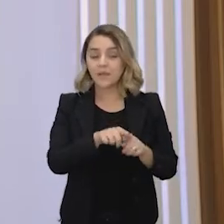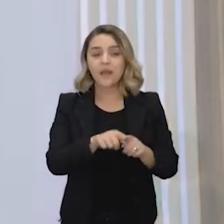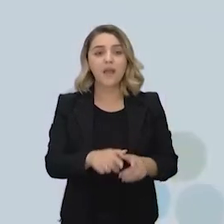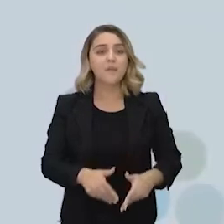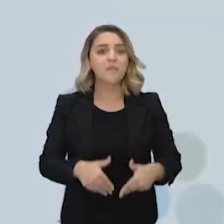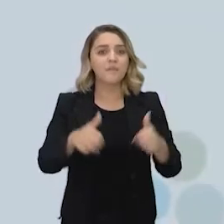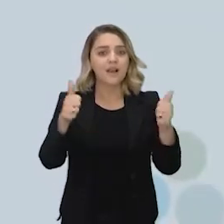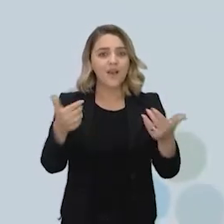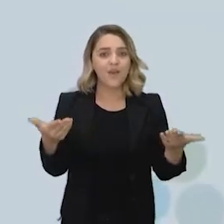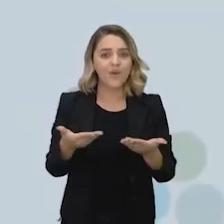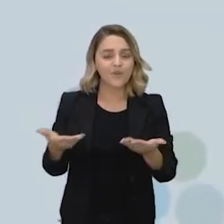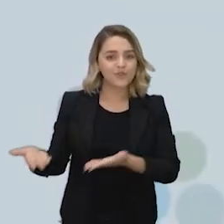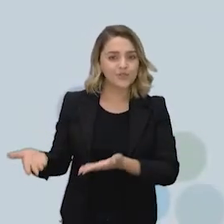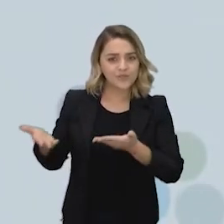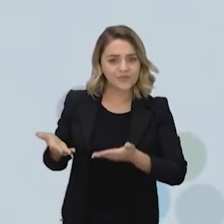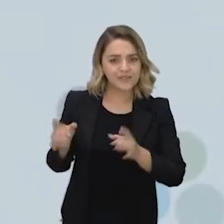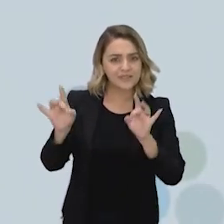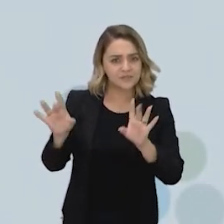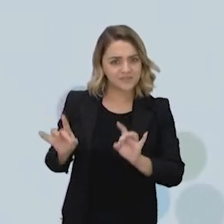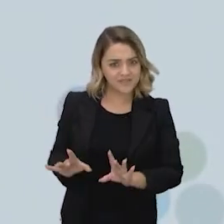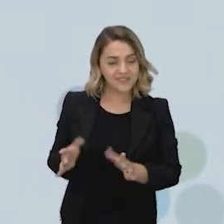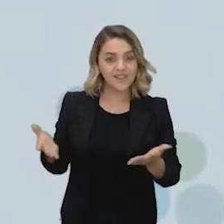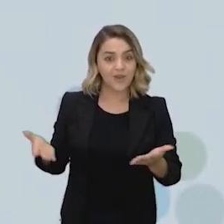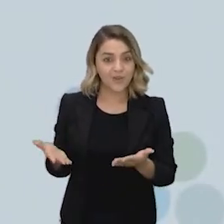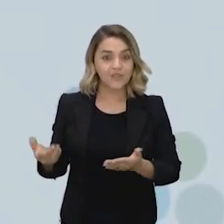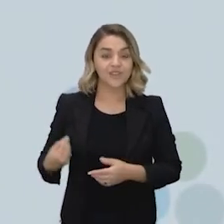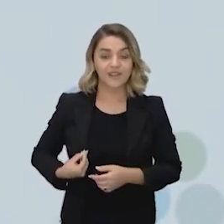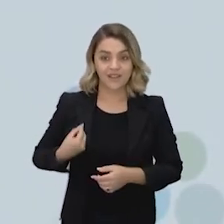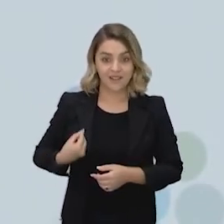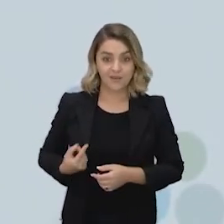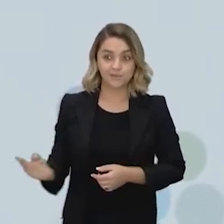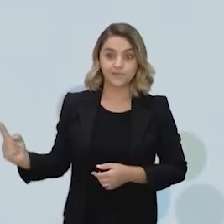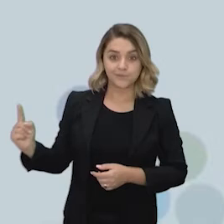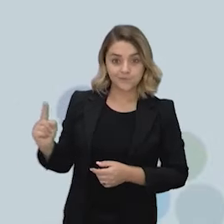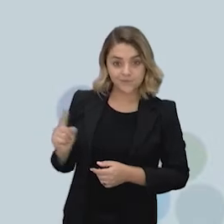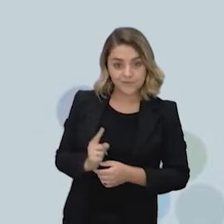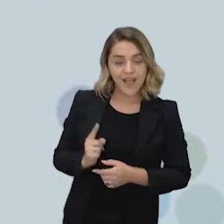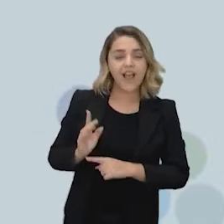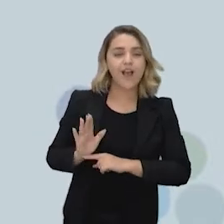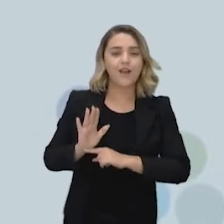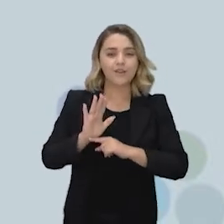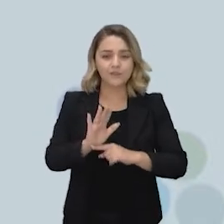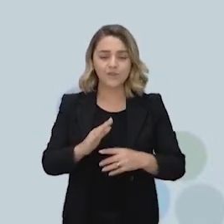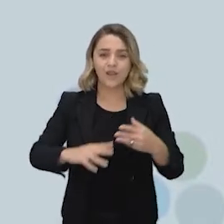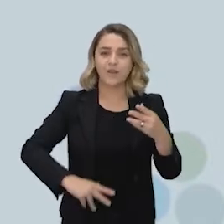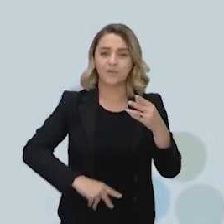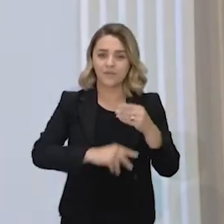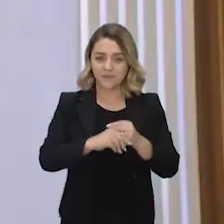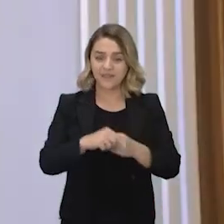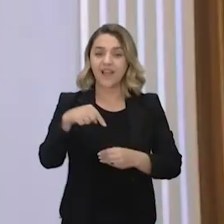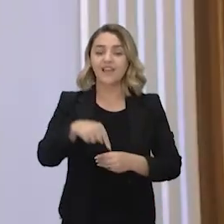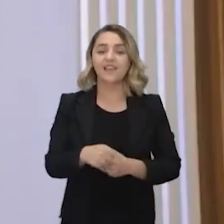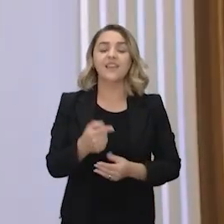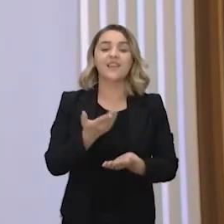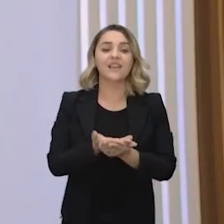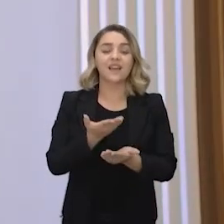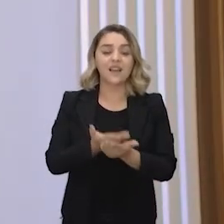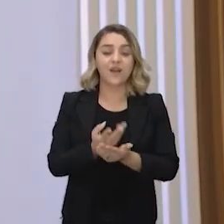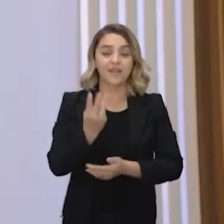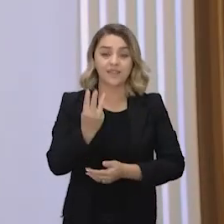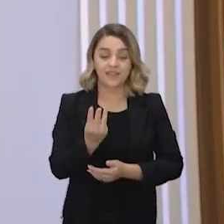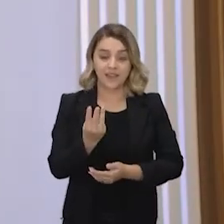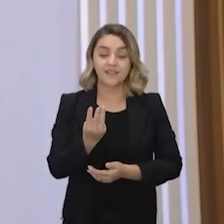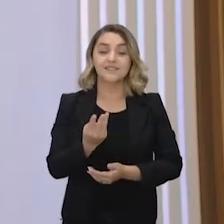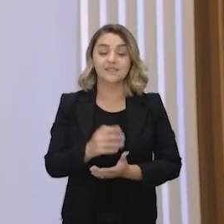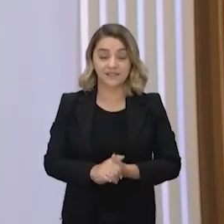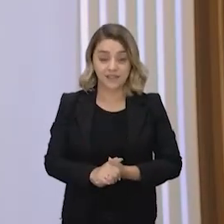uma convidada especial, ela veio aqui para dar contribuição, a gente vai fazer 3 aulas, 2 vídeos essa semana e mais um vídeo da semana que